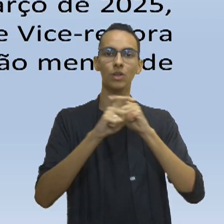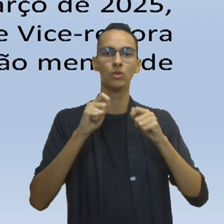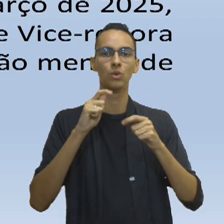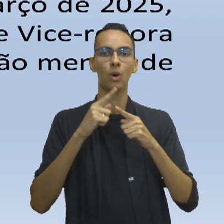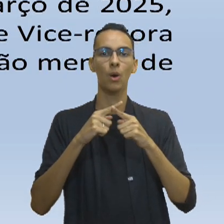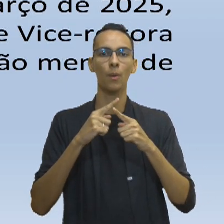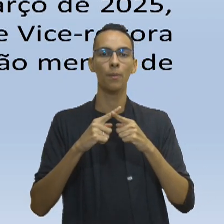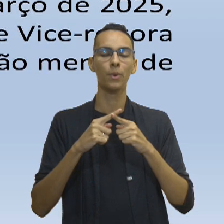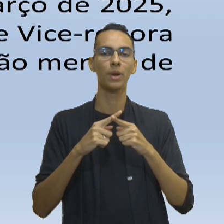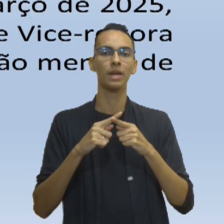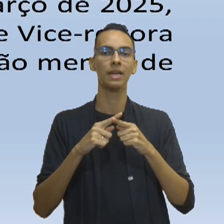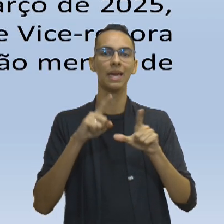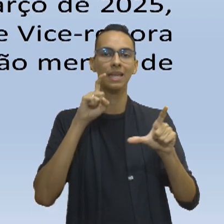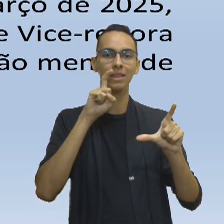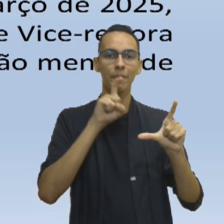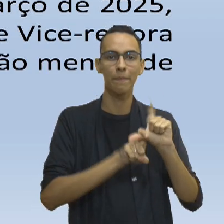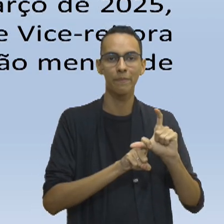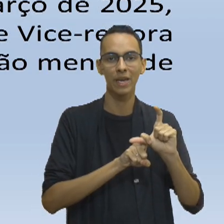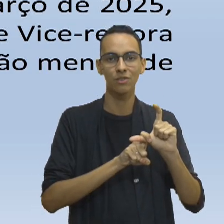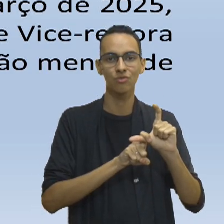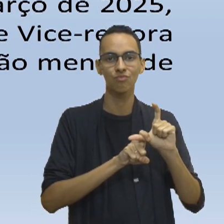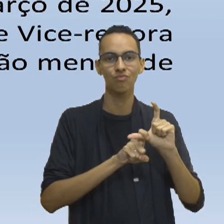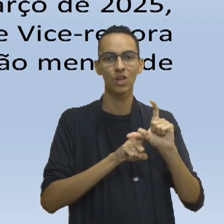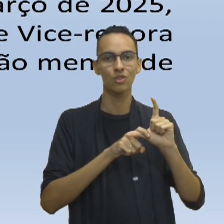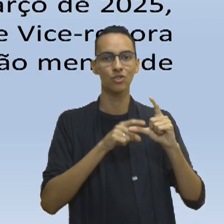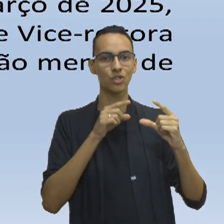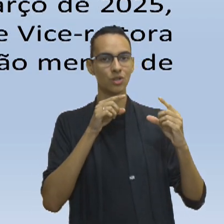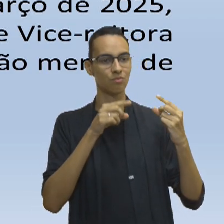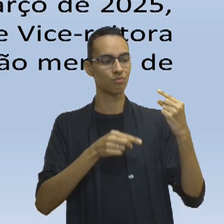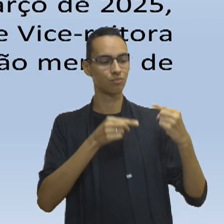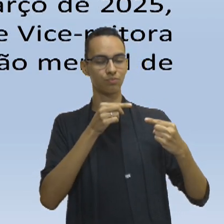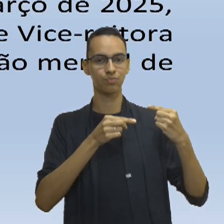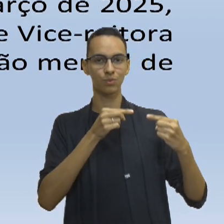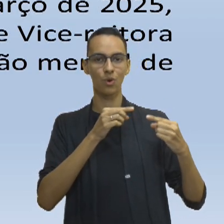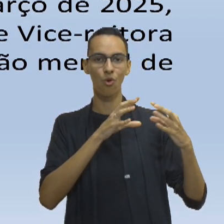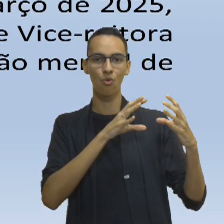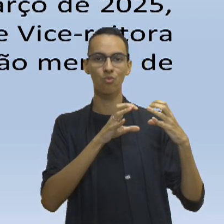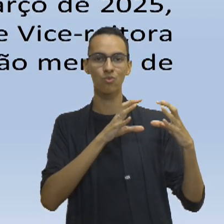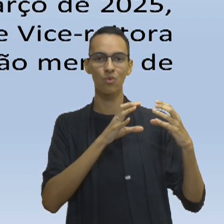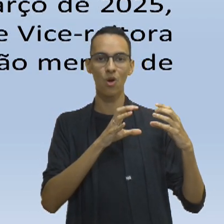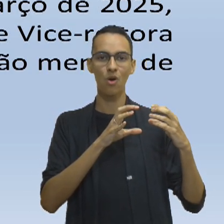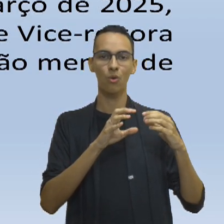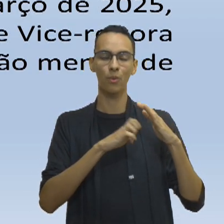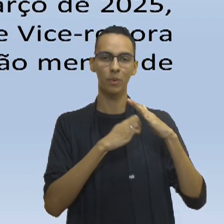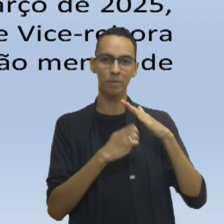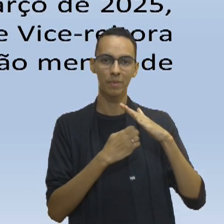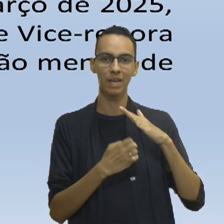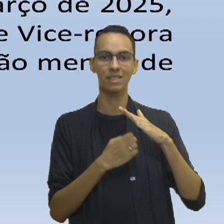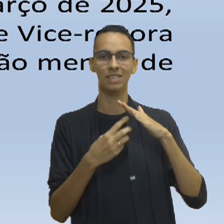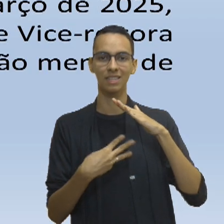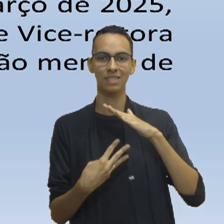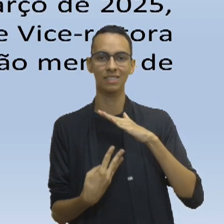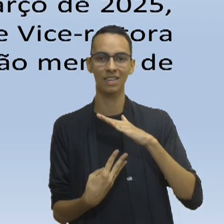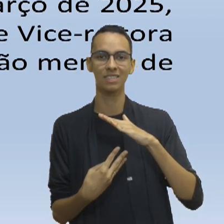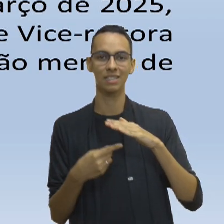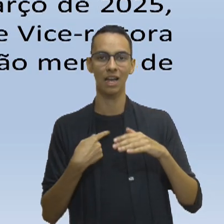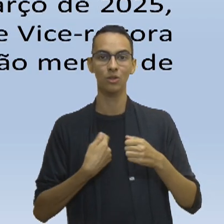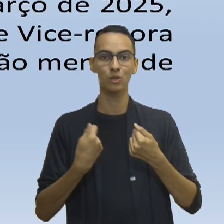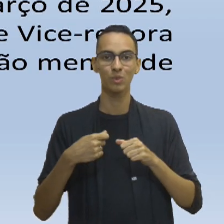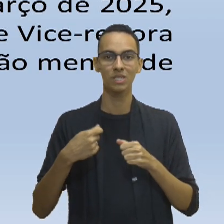de negociações com as empresas, né? A gente perdeu o contrato no ano passado devido a essa ação, que depois ele